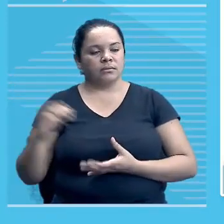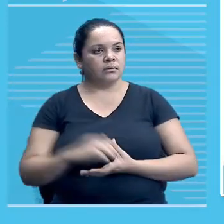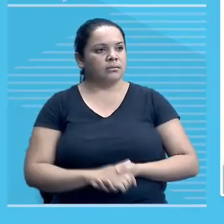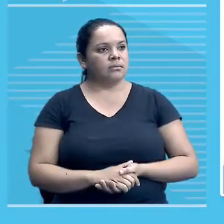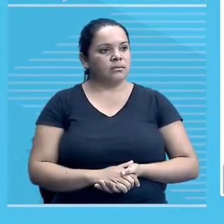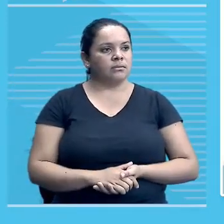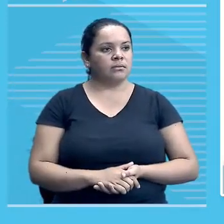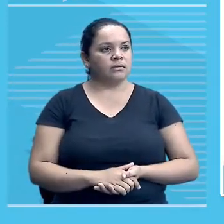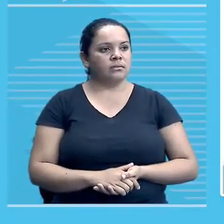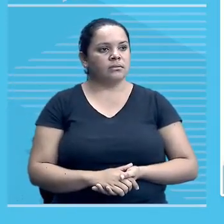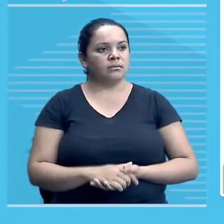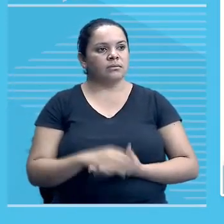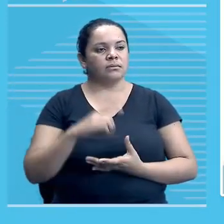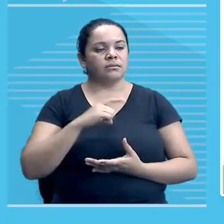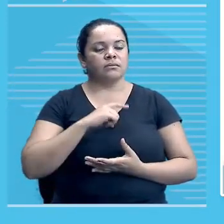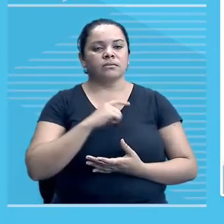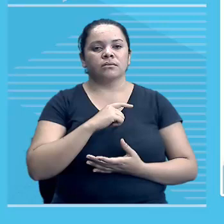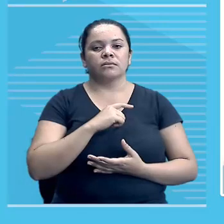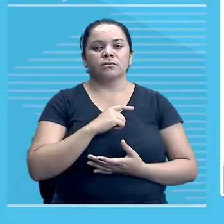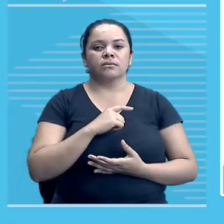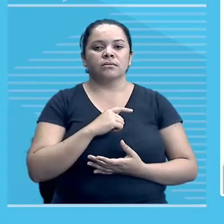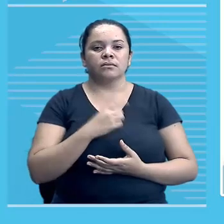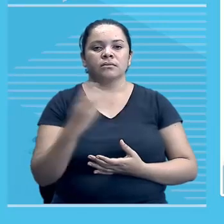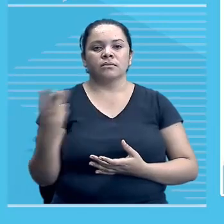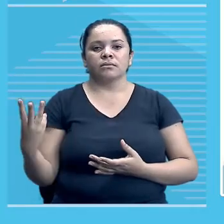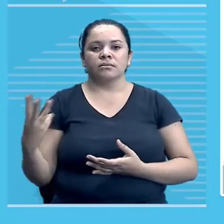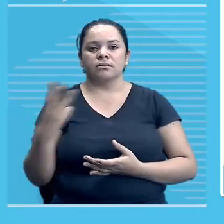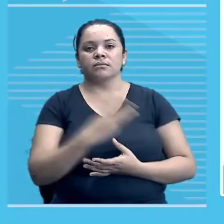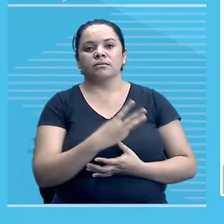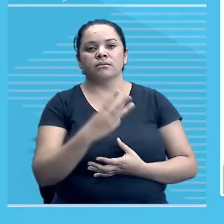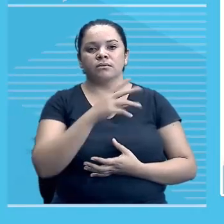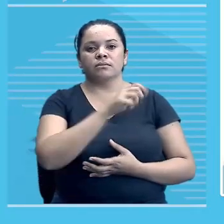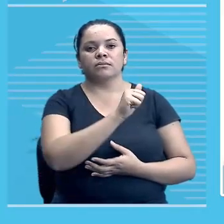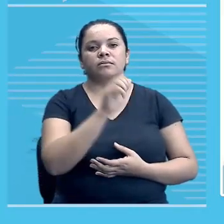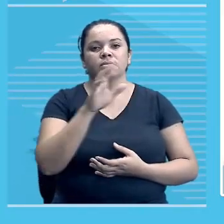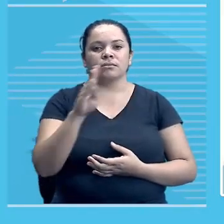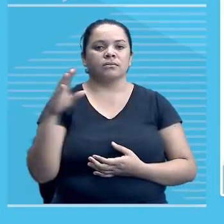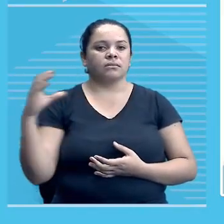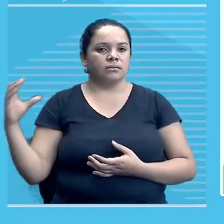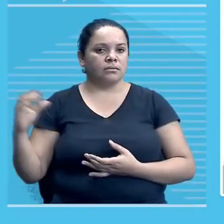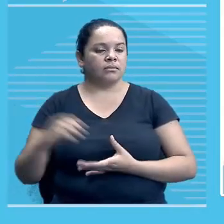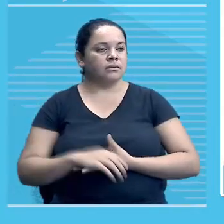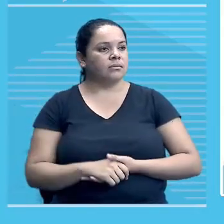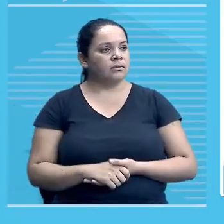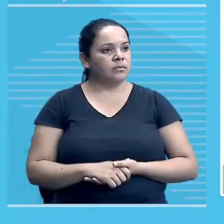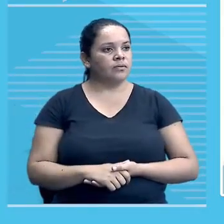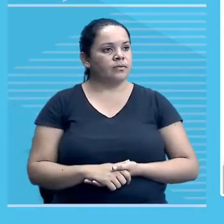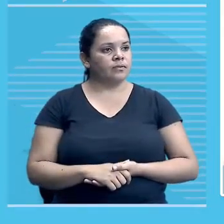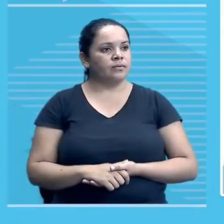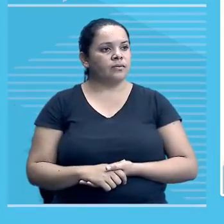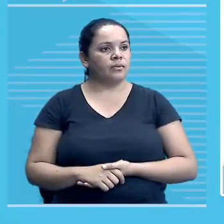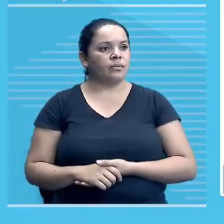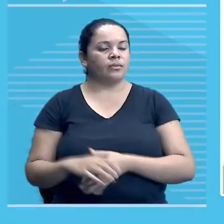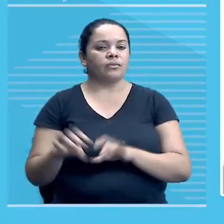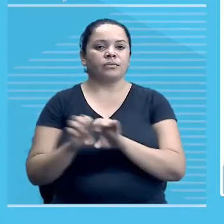os três coeficientes: o A, o B e o C. E ela é dita incompleta quando?